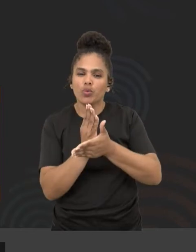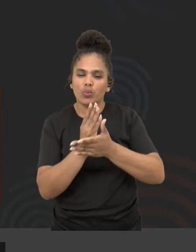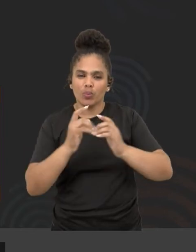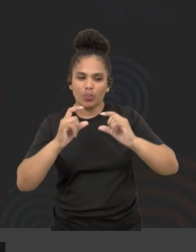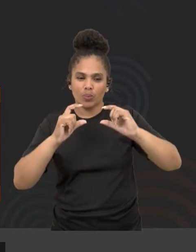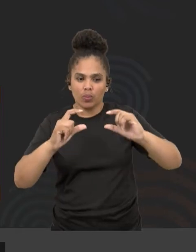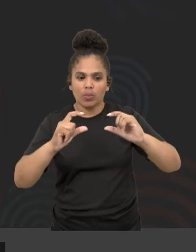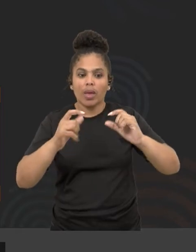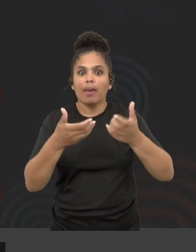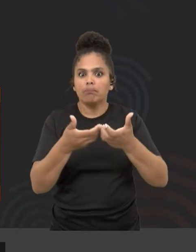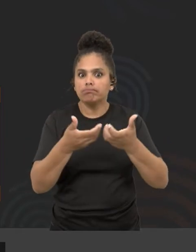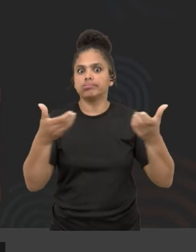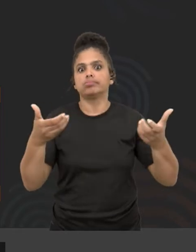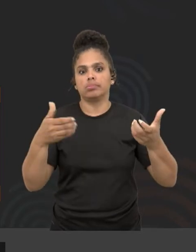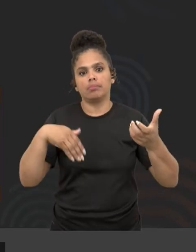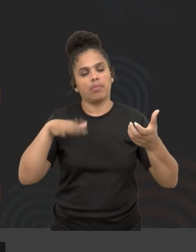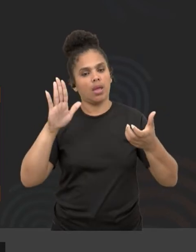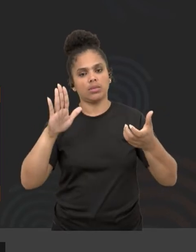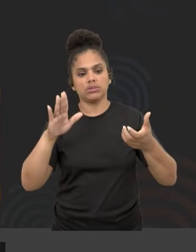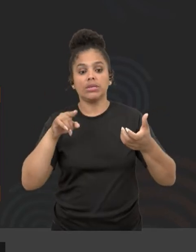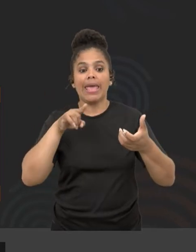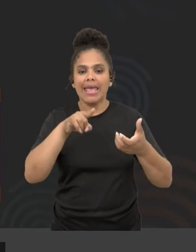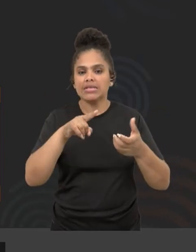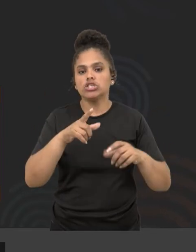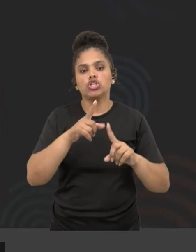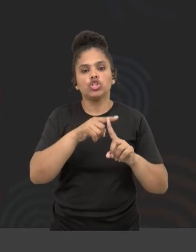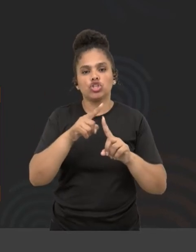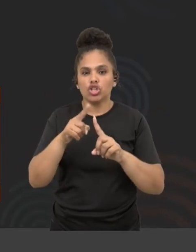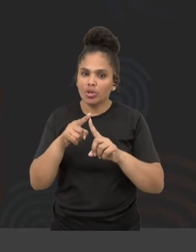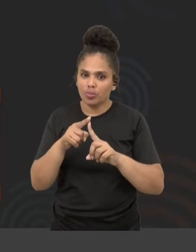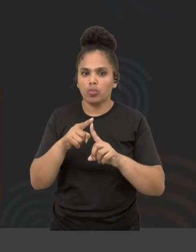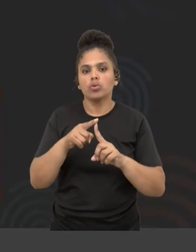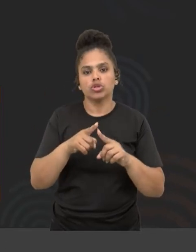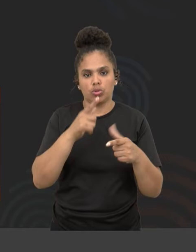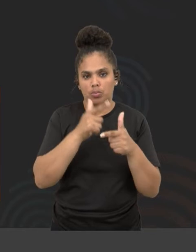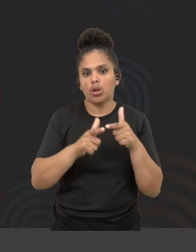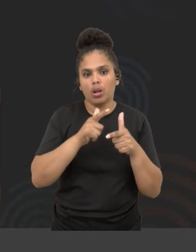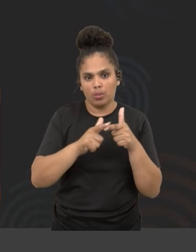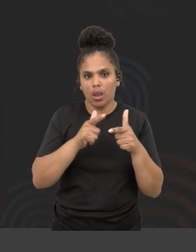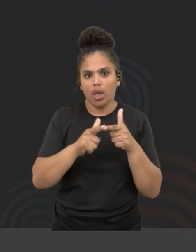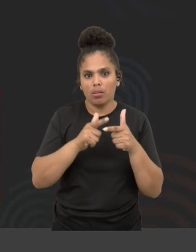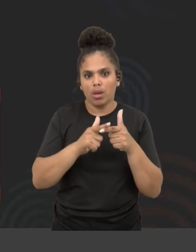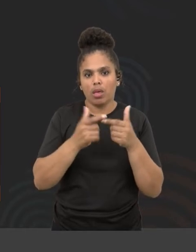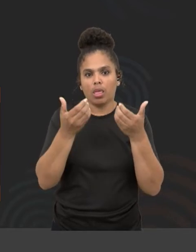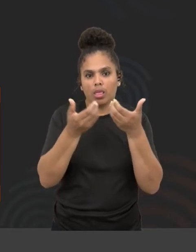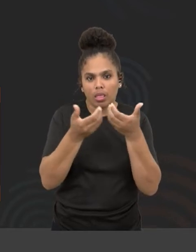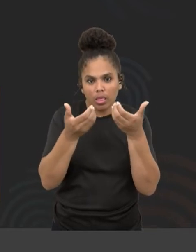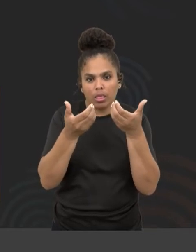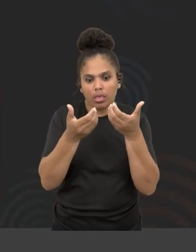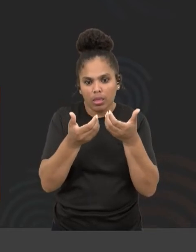Esse tipo de irregularidade dos espaços, ele cria um fenômeno